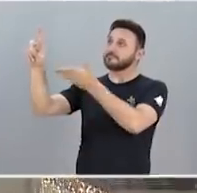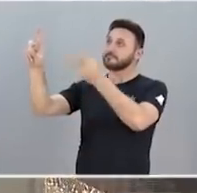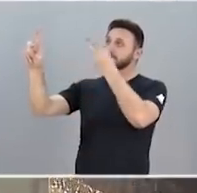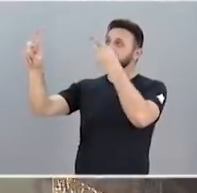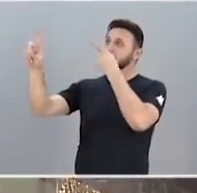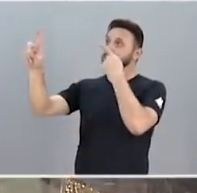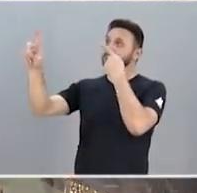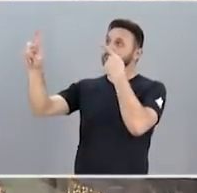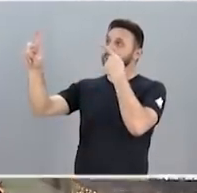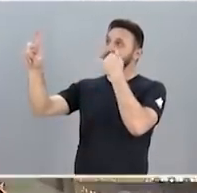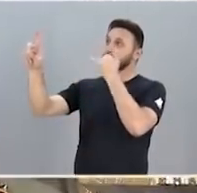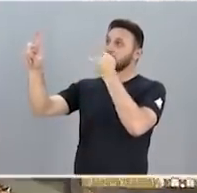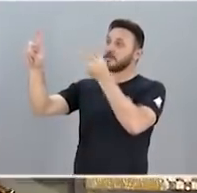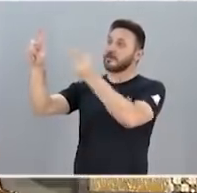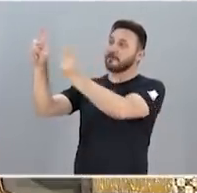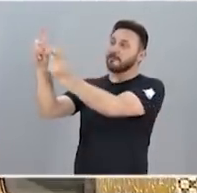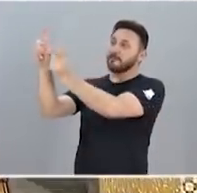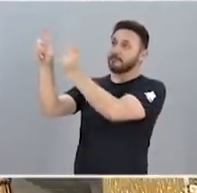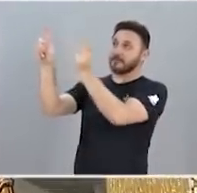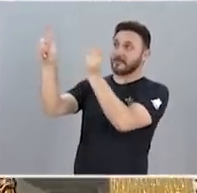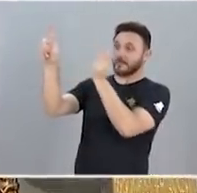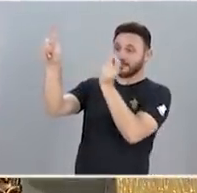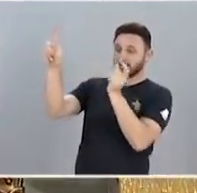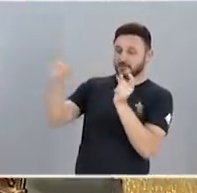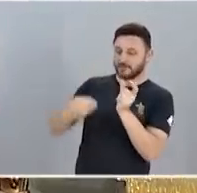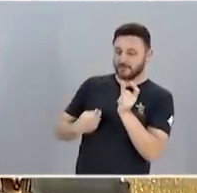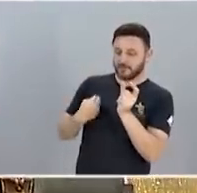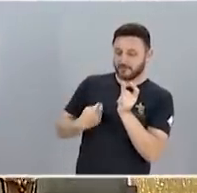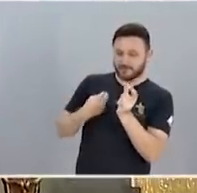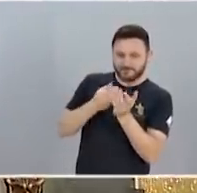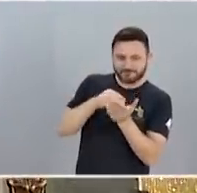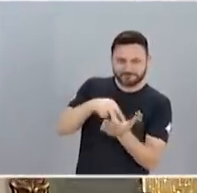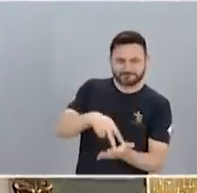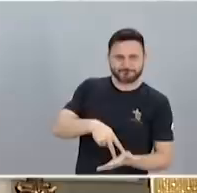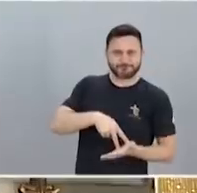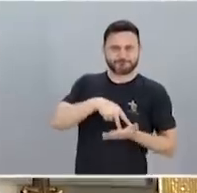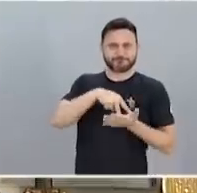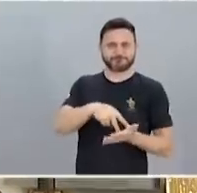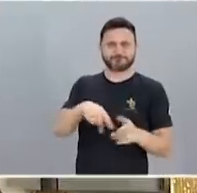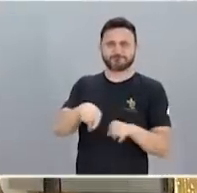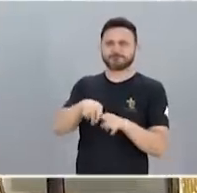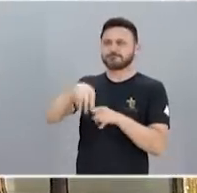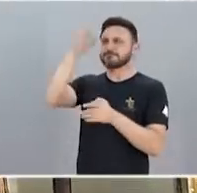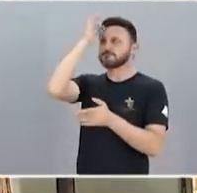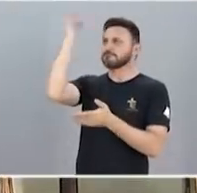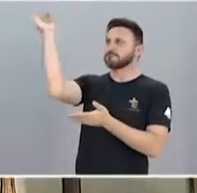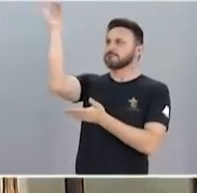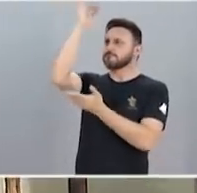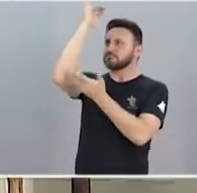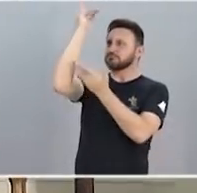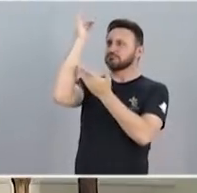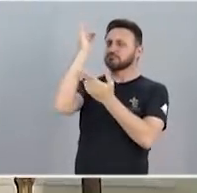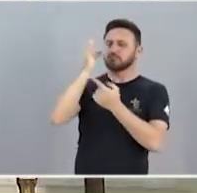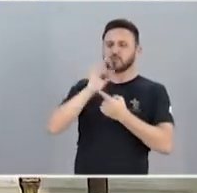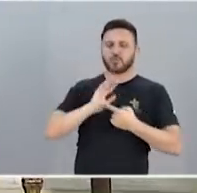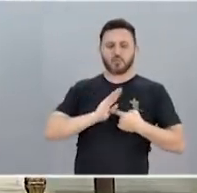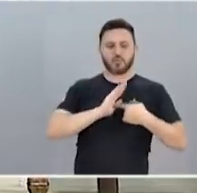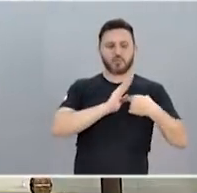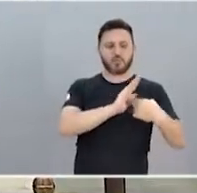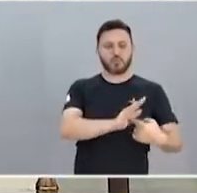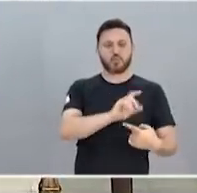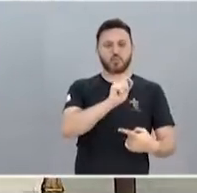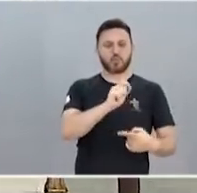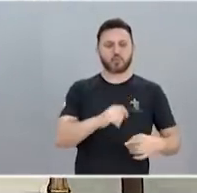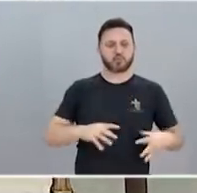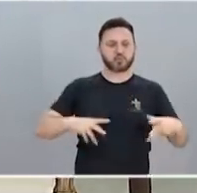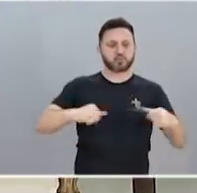enviando ao mundo a palavra da verdade, o Espírito Santificador, revelaste vosso inefável